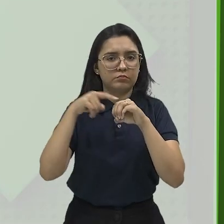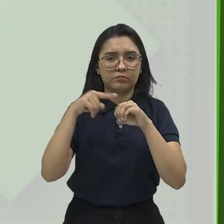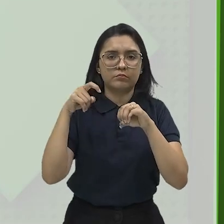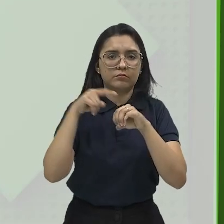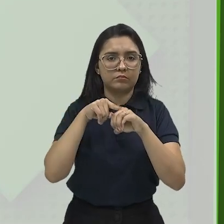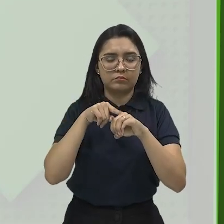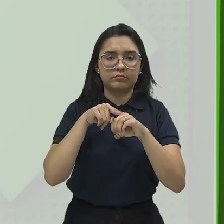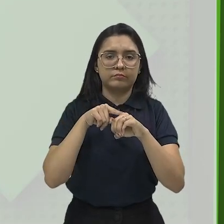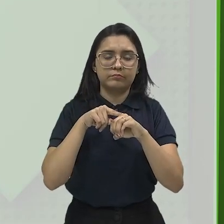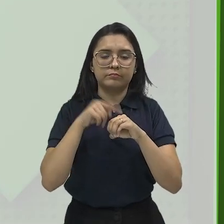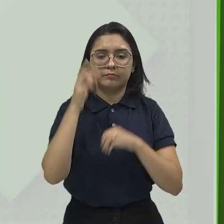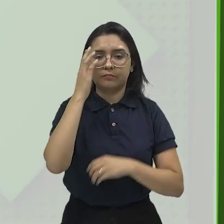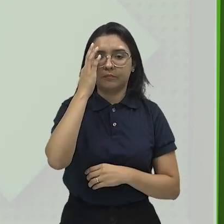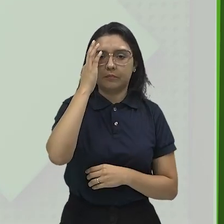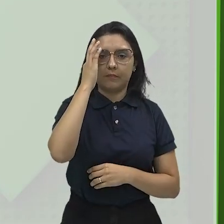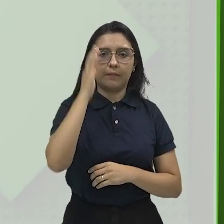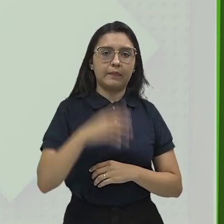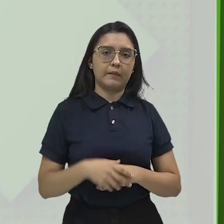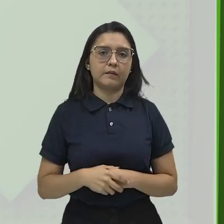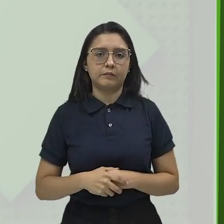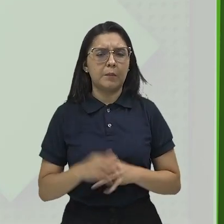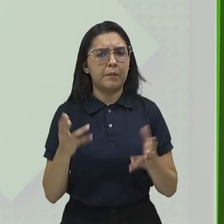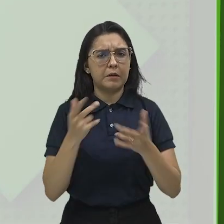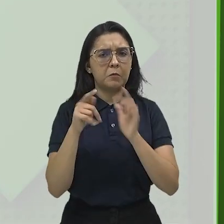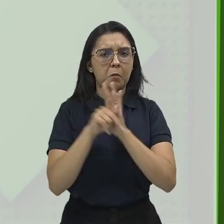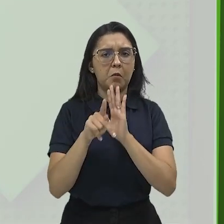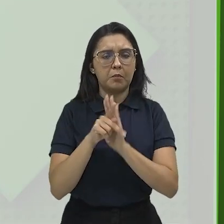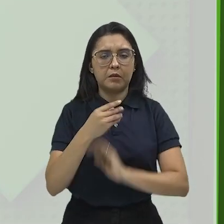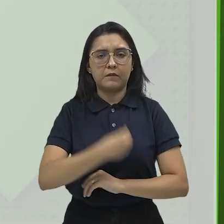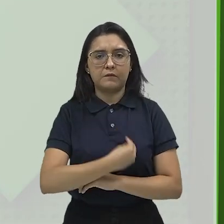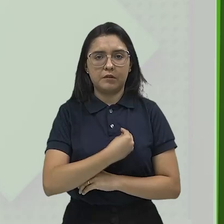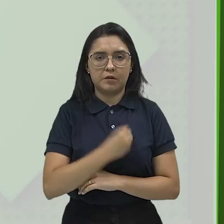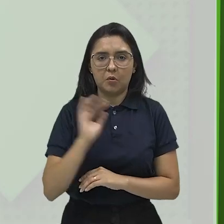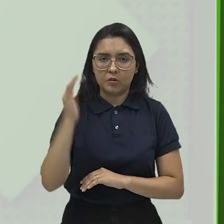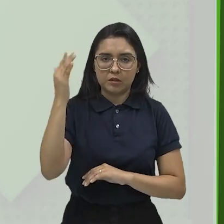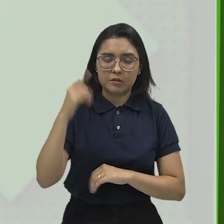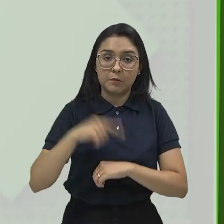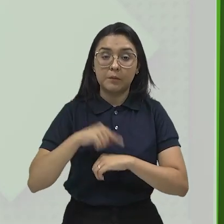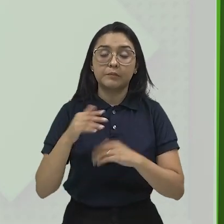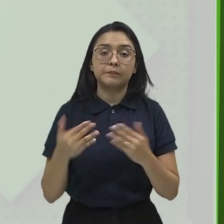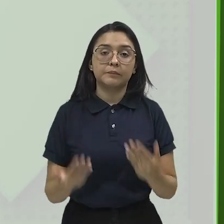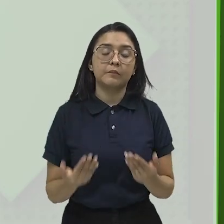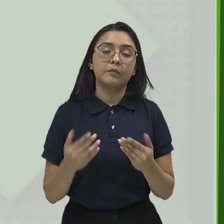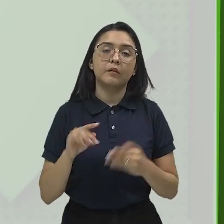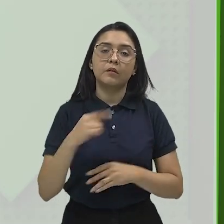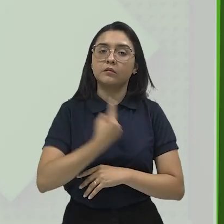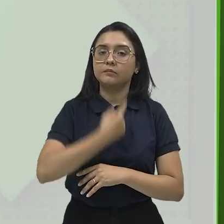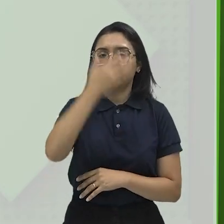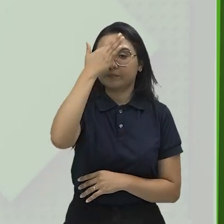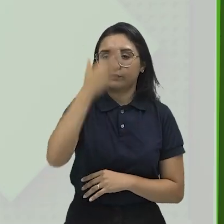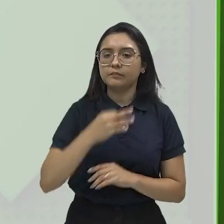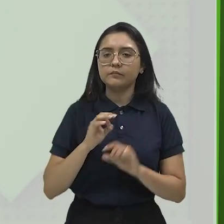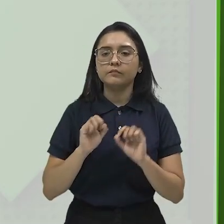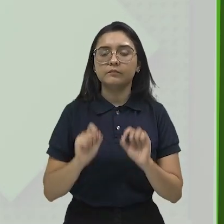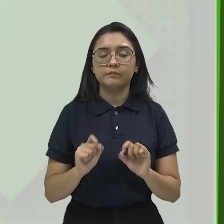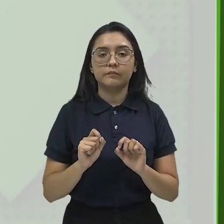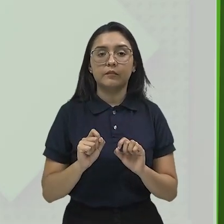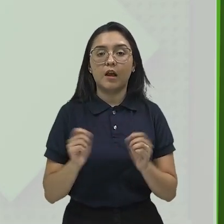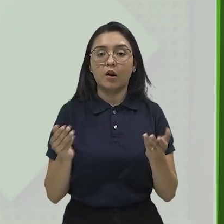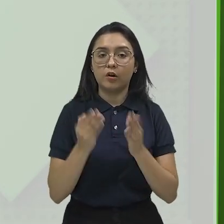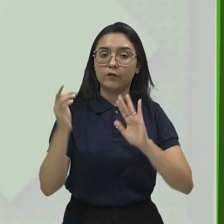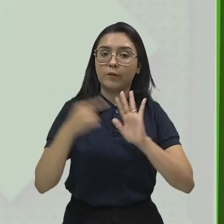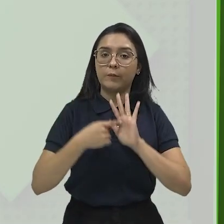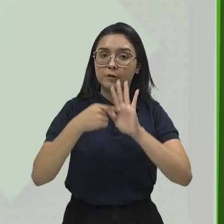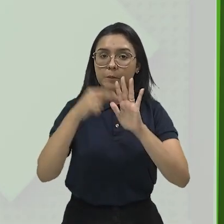um verdadeiro milagre da vida, né, o que está acontecendo aí nesse momento. Para a gente entender um pouquinho, eu vou mostrar para